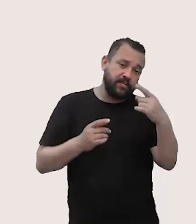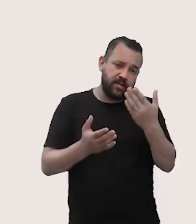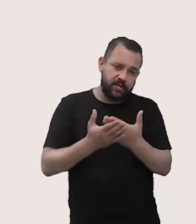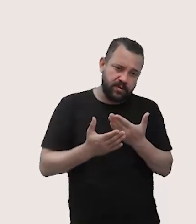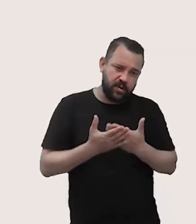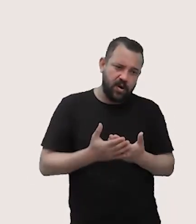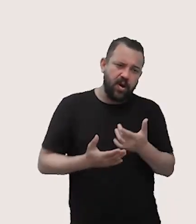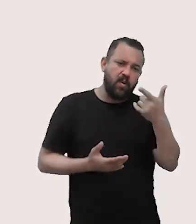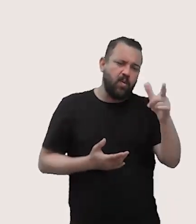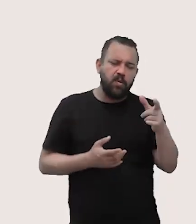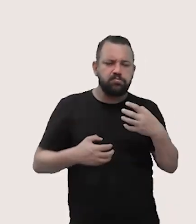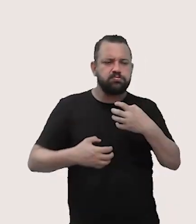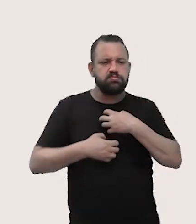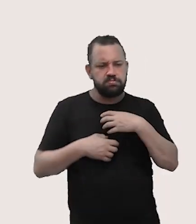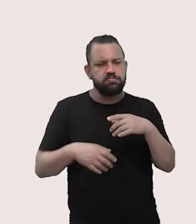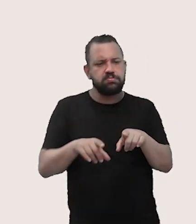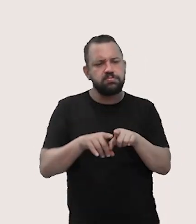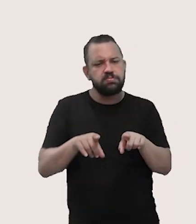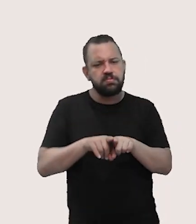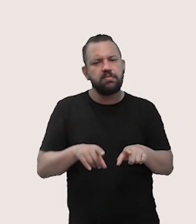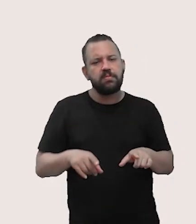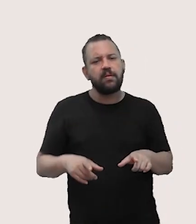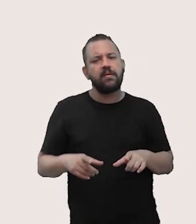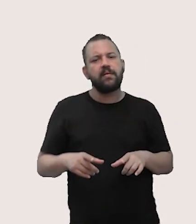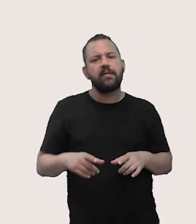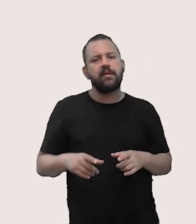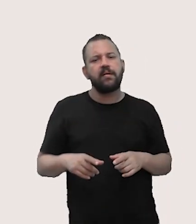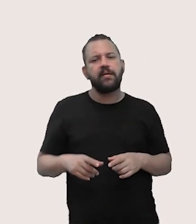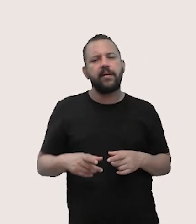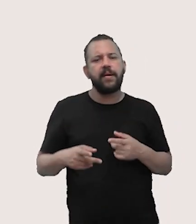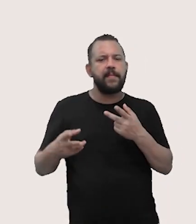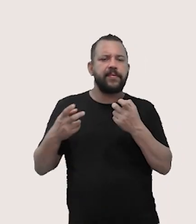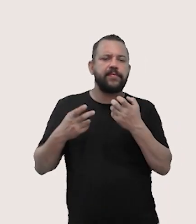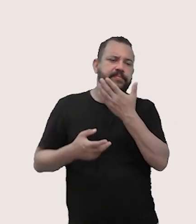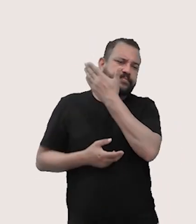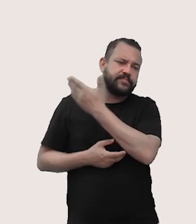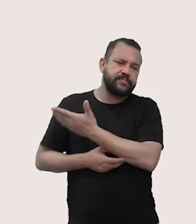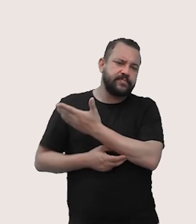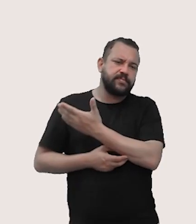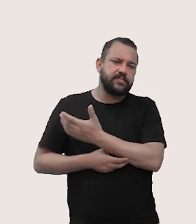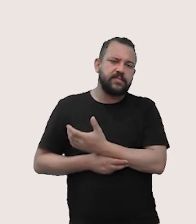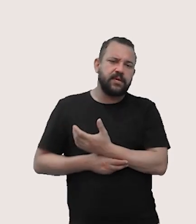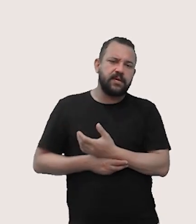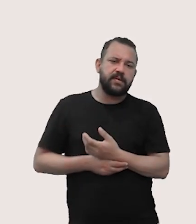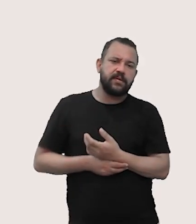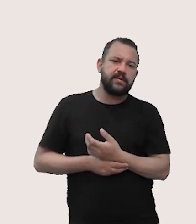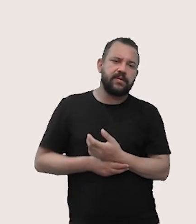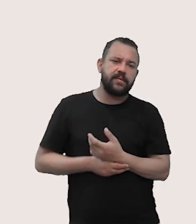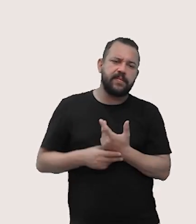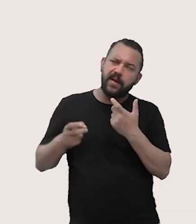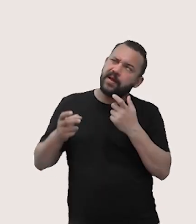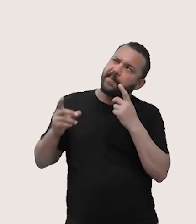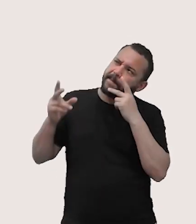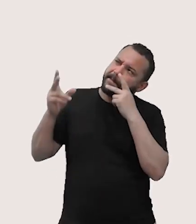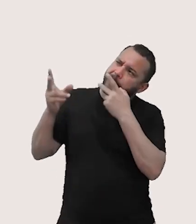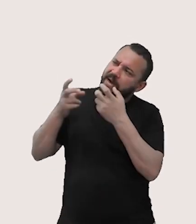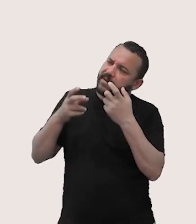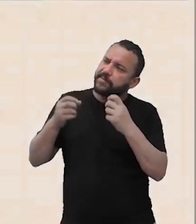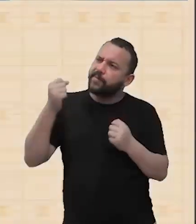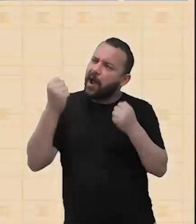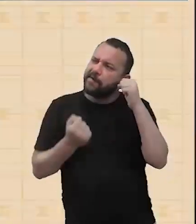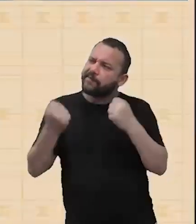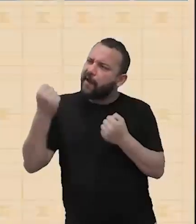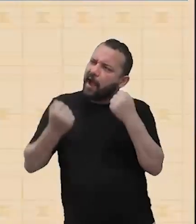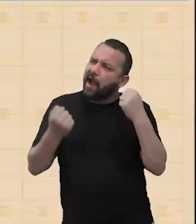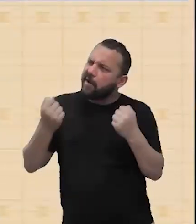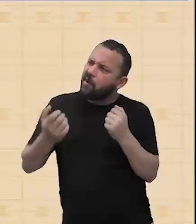forma também que a gente tem da aplicação da convecção são os exaustores. Pois é, você já deve ter percebido isso em alguns